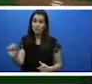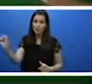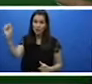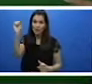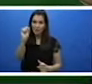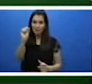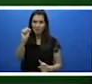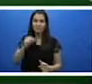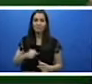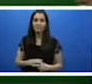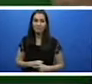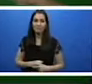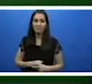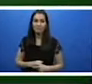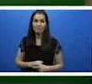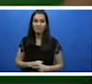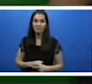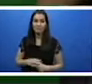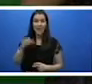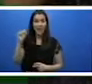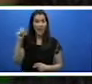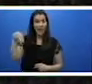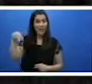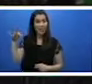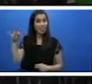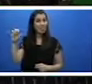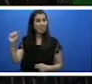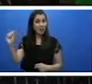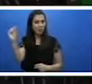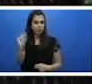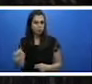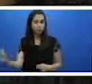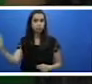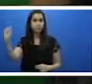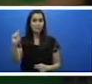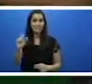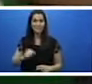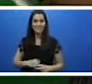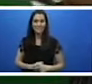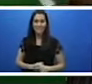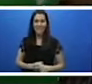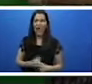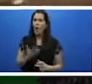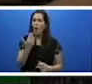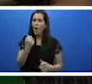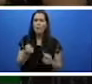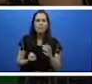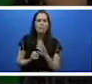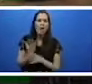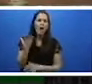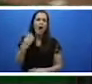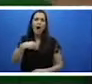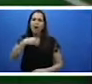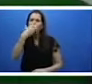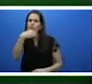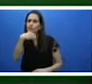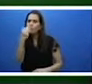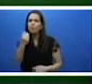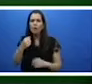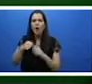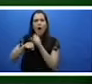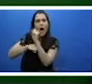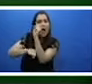boi. E a anta. Plantas, frutos, né?